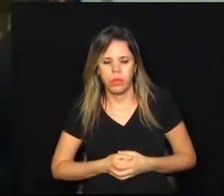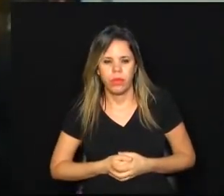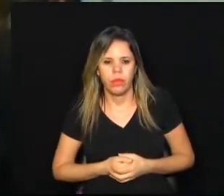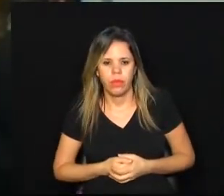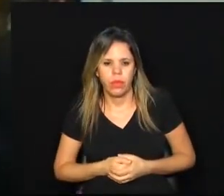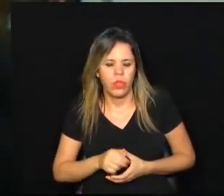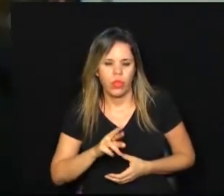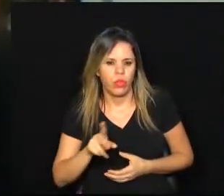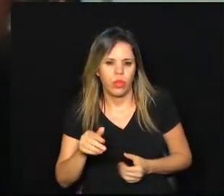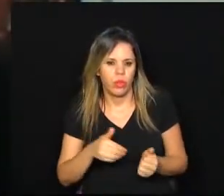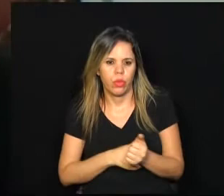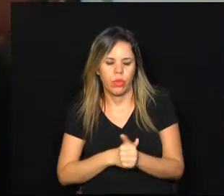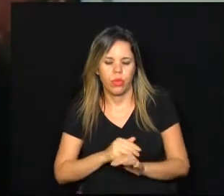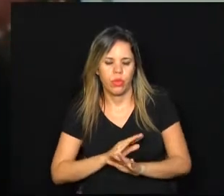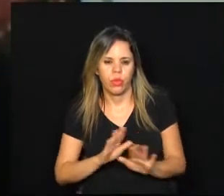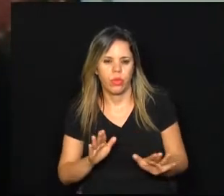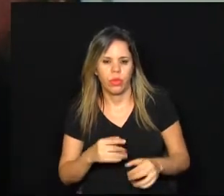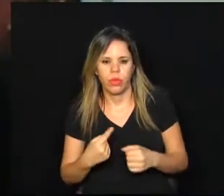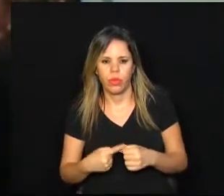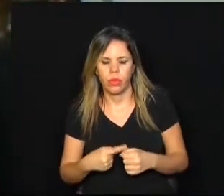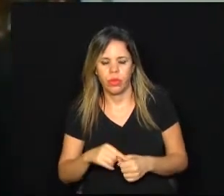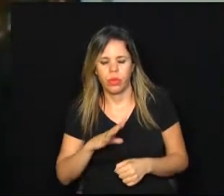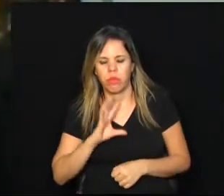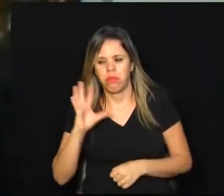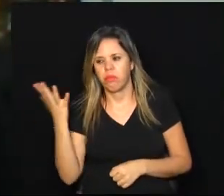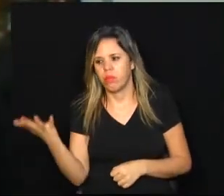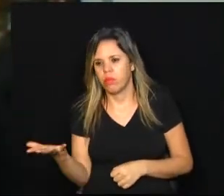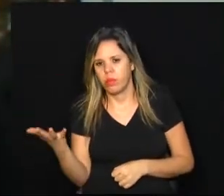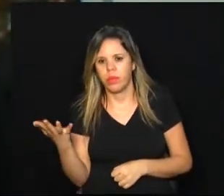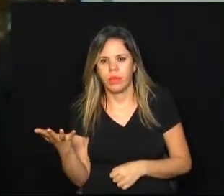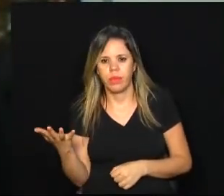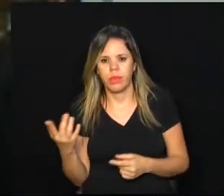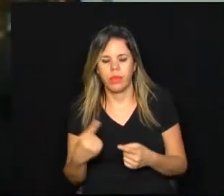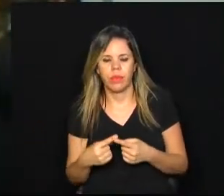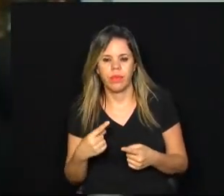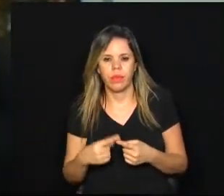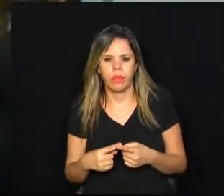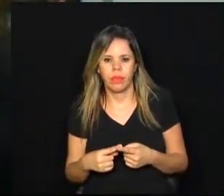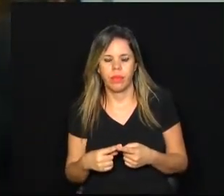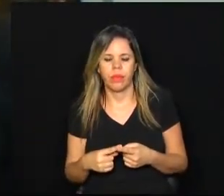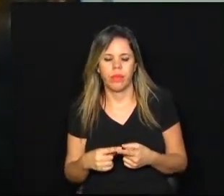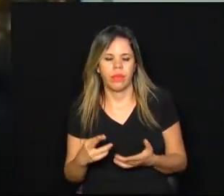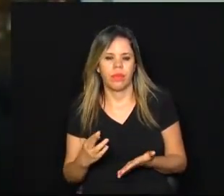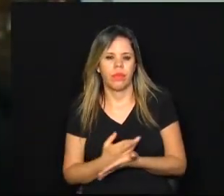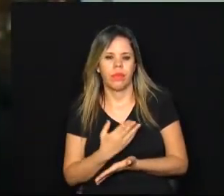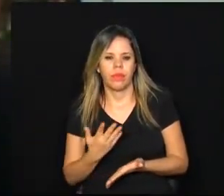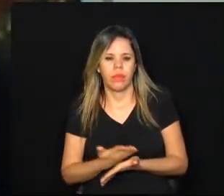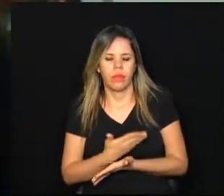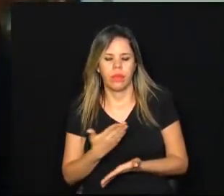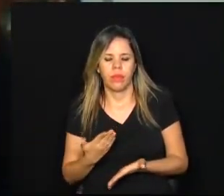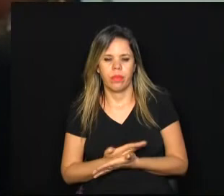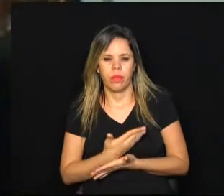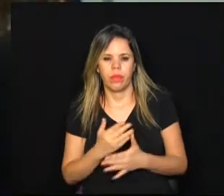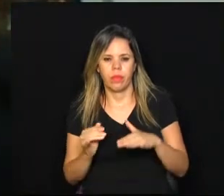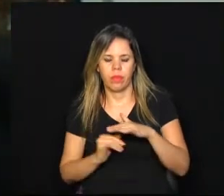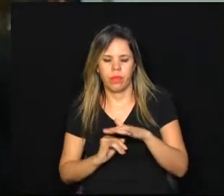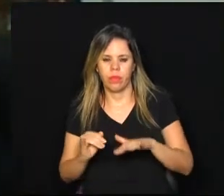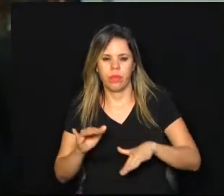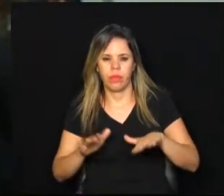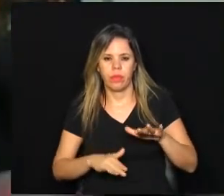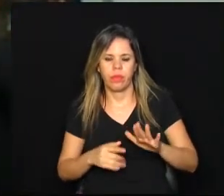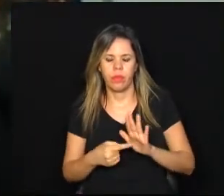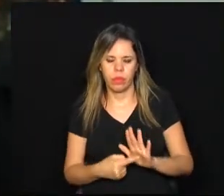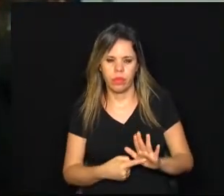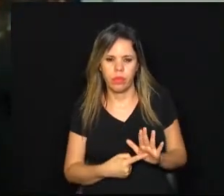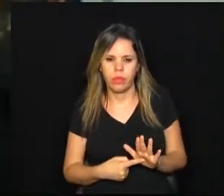é um segredo que o município, de repente, por determinada revista, por determinada instituição, seja apresentado